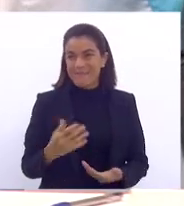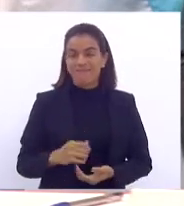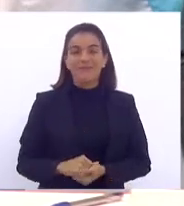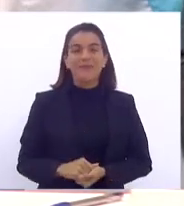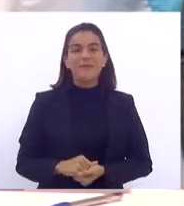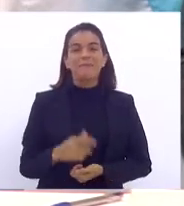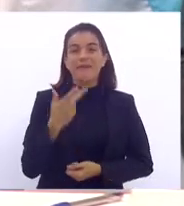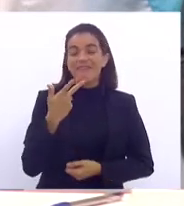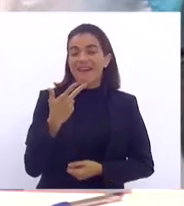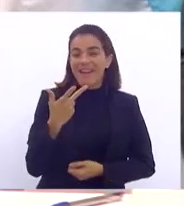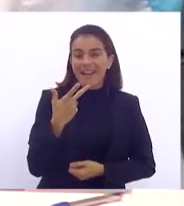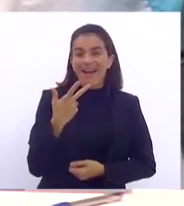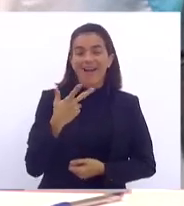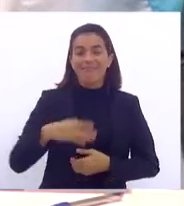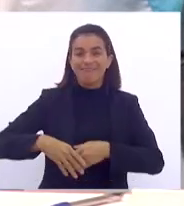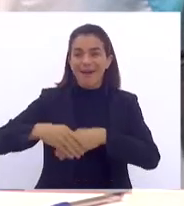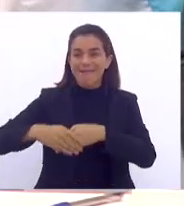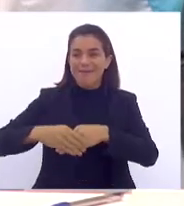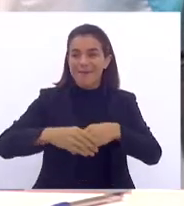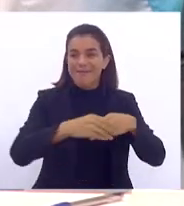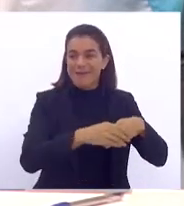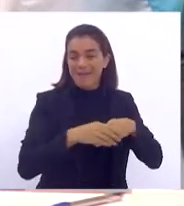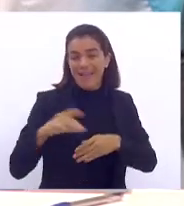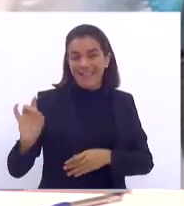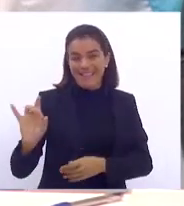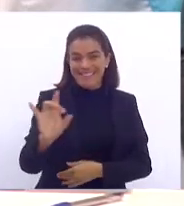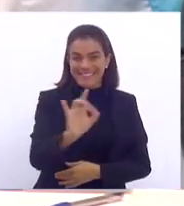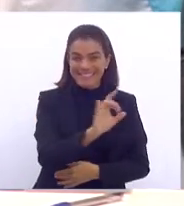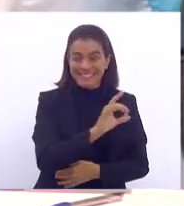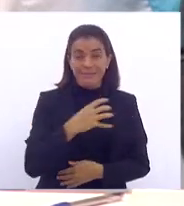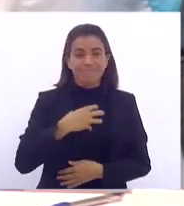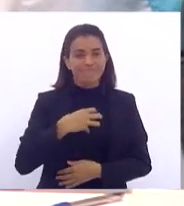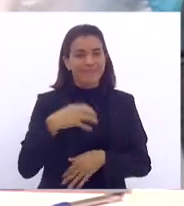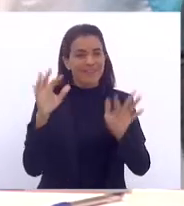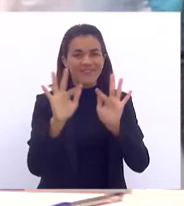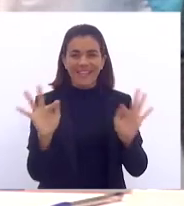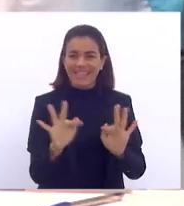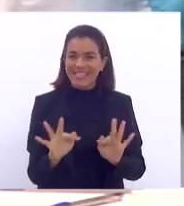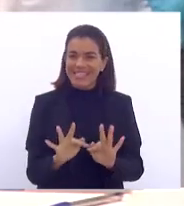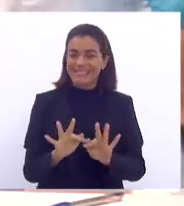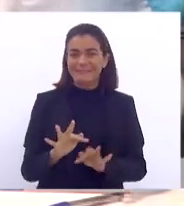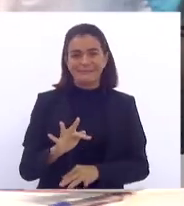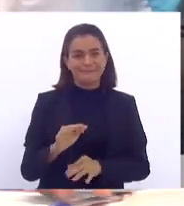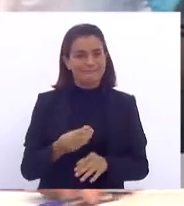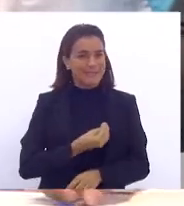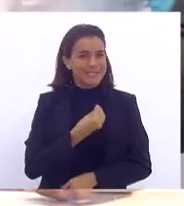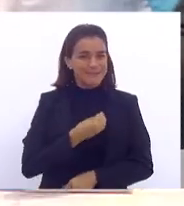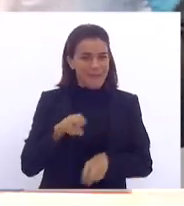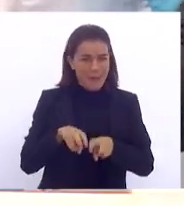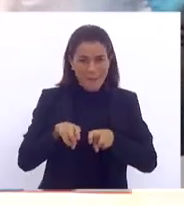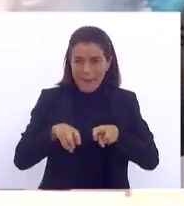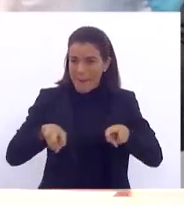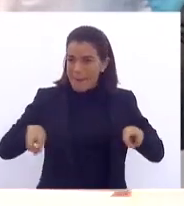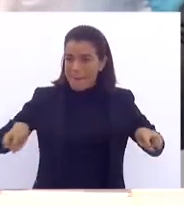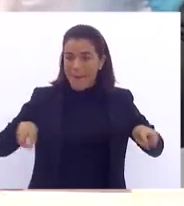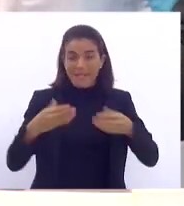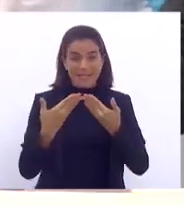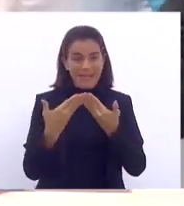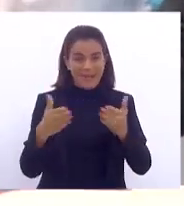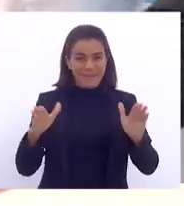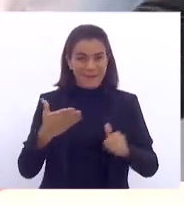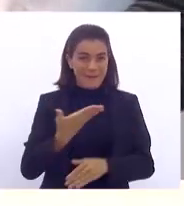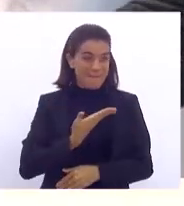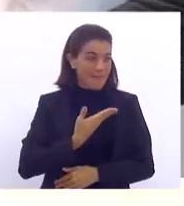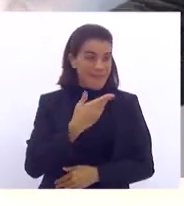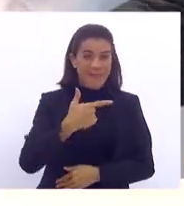para dar uma uma Faga um aperto de mão em cada um de vocês muito feliz de poder compor essa mesa aqui abrir o evento ao lado da minha